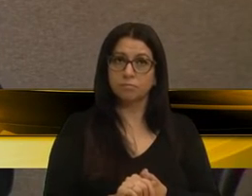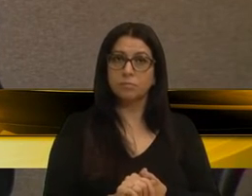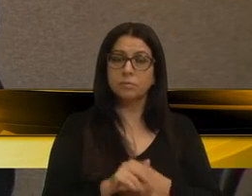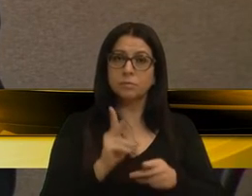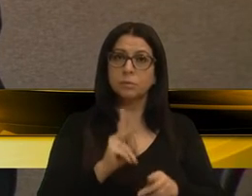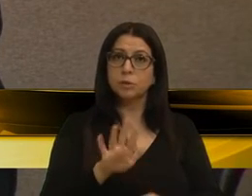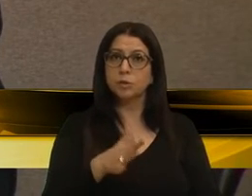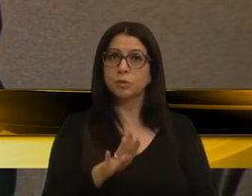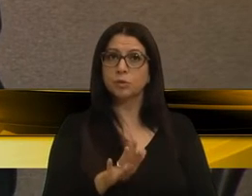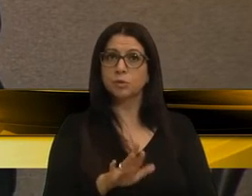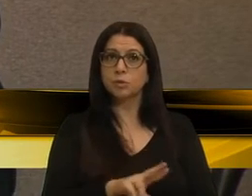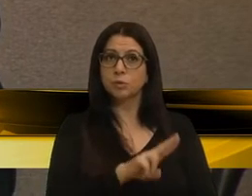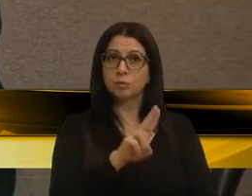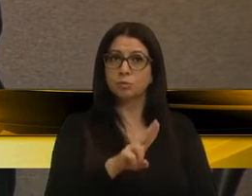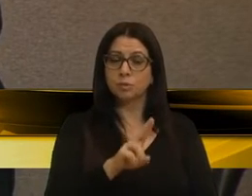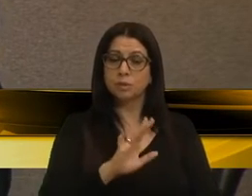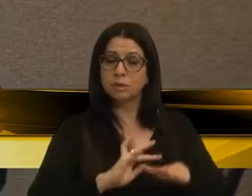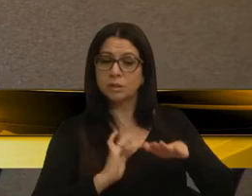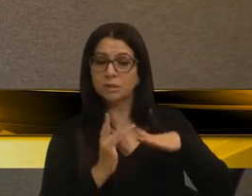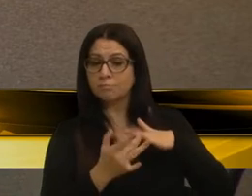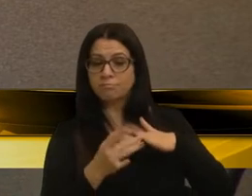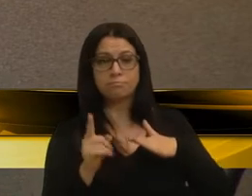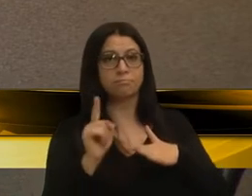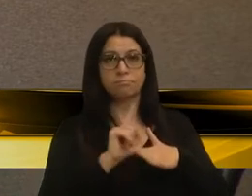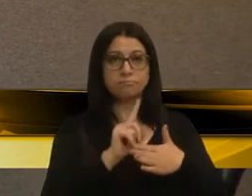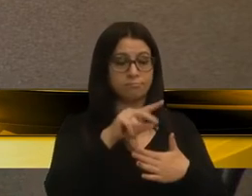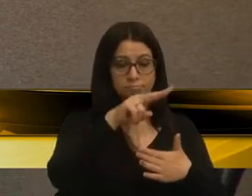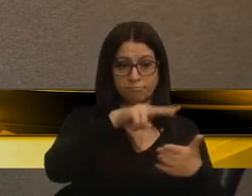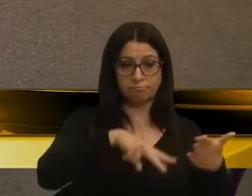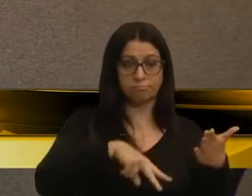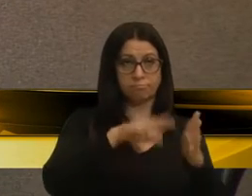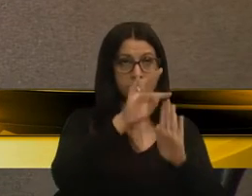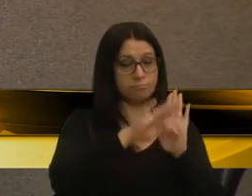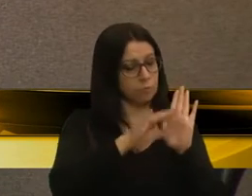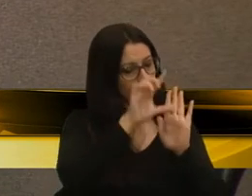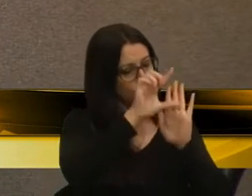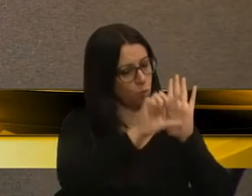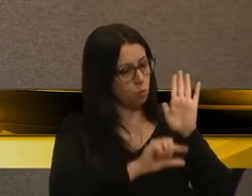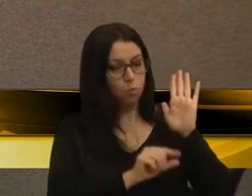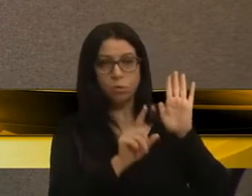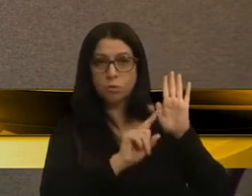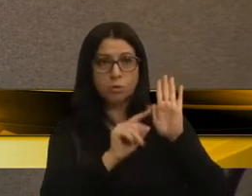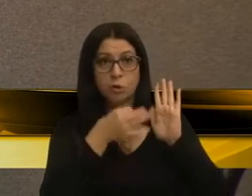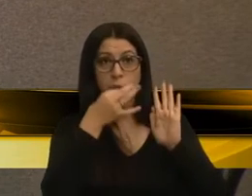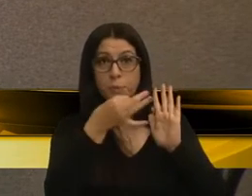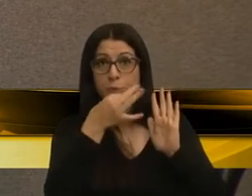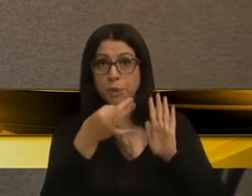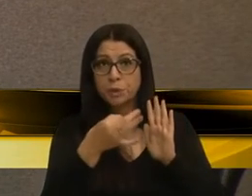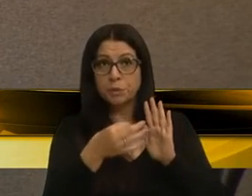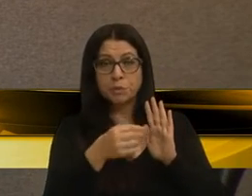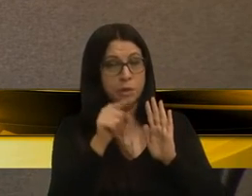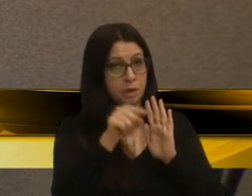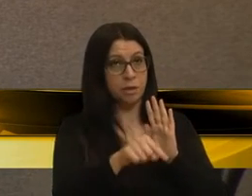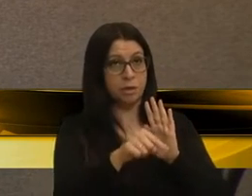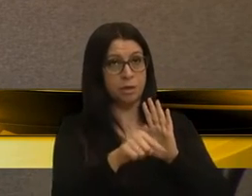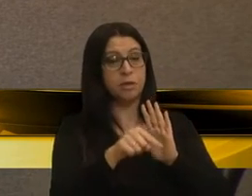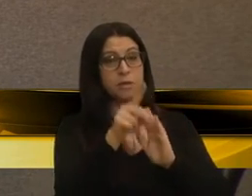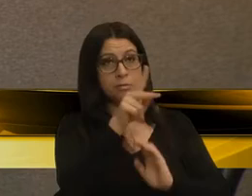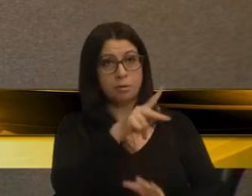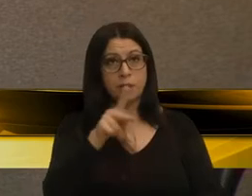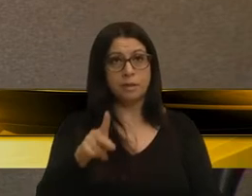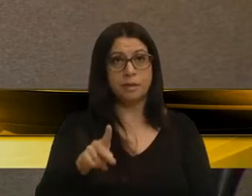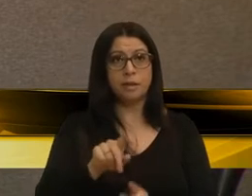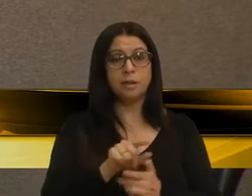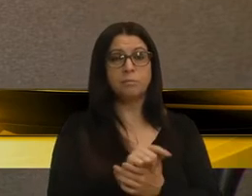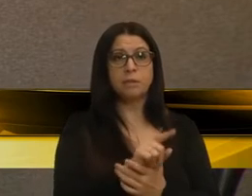muitas vezes se utilizam das redes sociais, não lê a matéria por completo e saem opinando. Vinícius era um